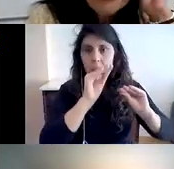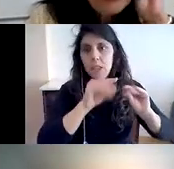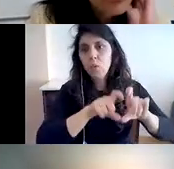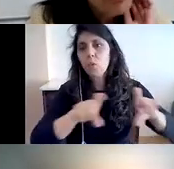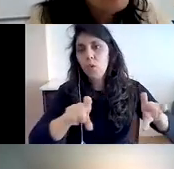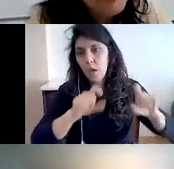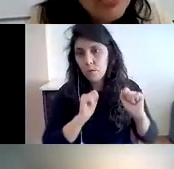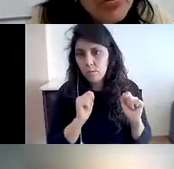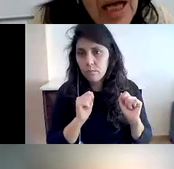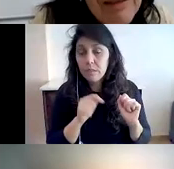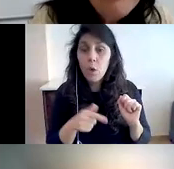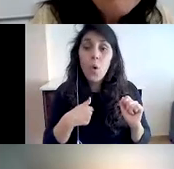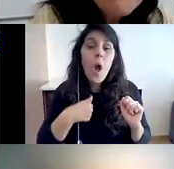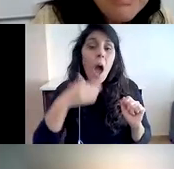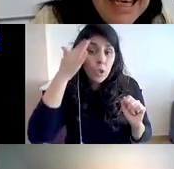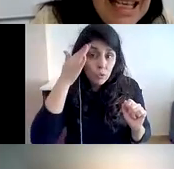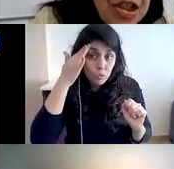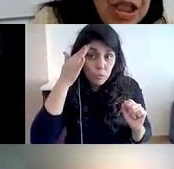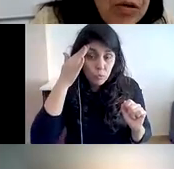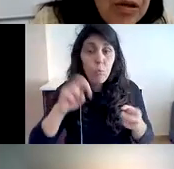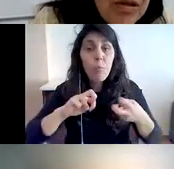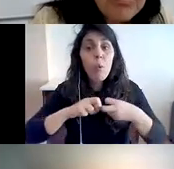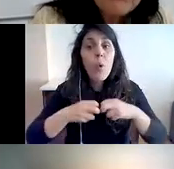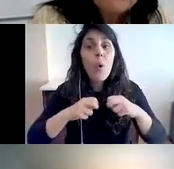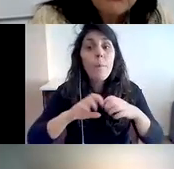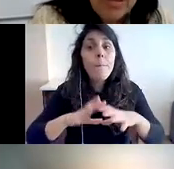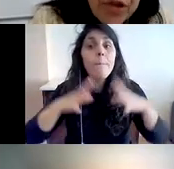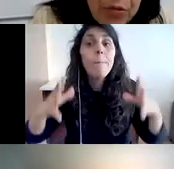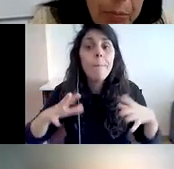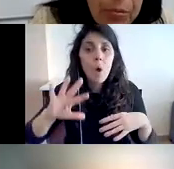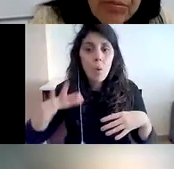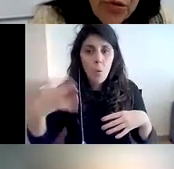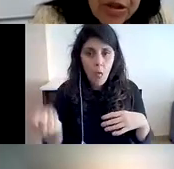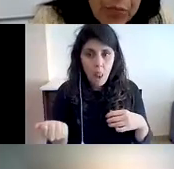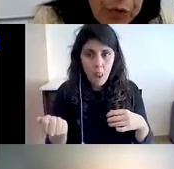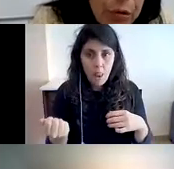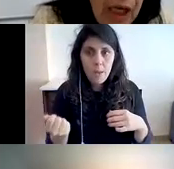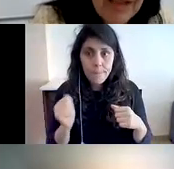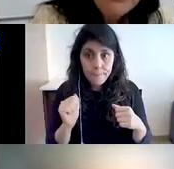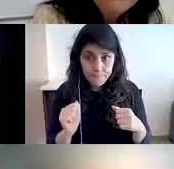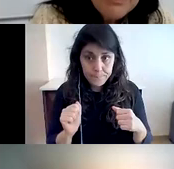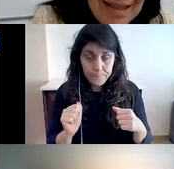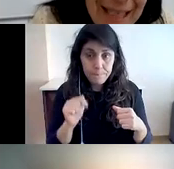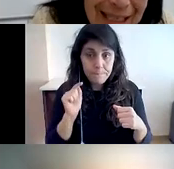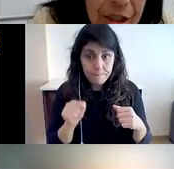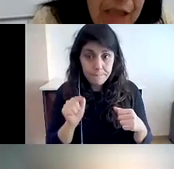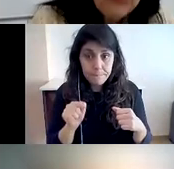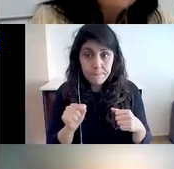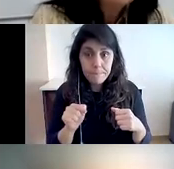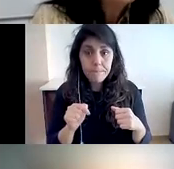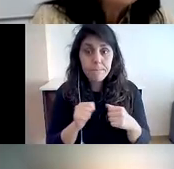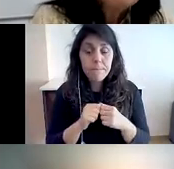maior problema do ensino profissional sejam, talvez o maior problema do ensino profissional